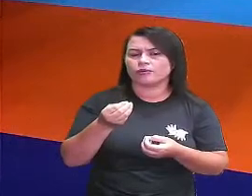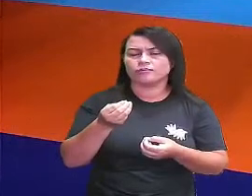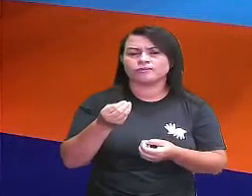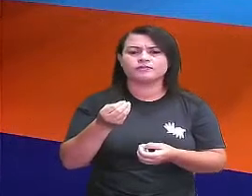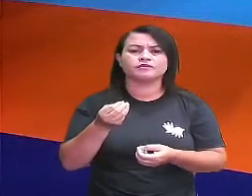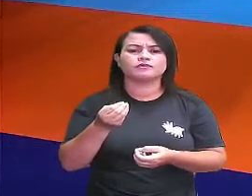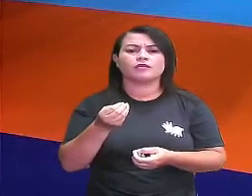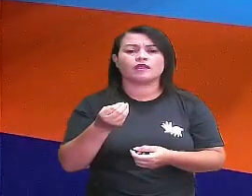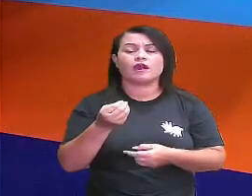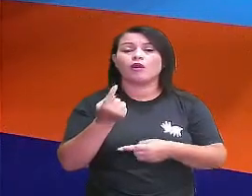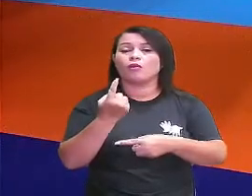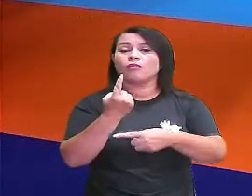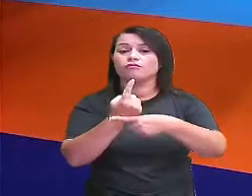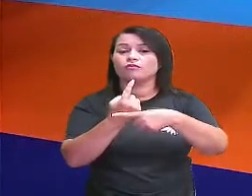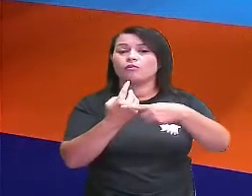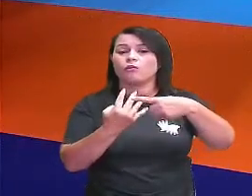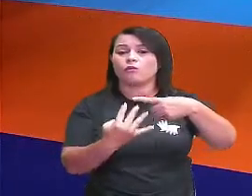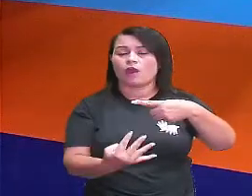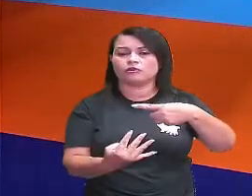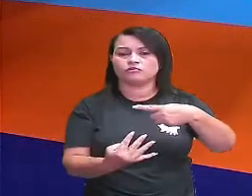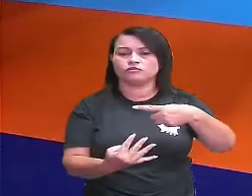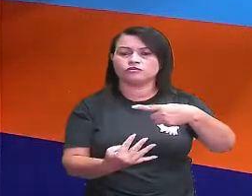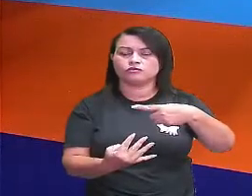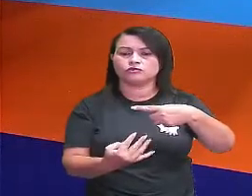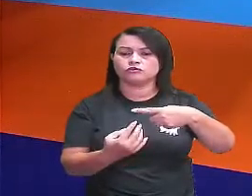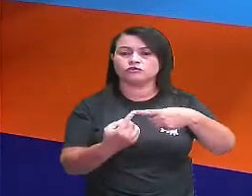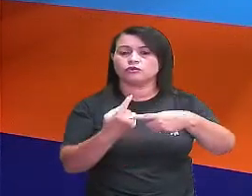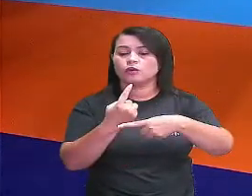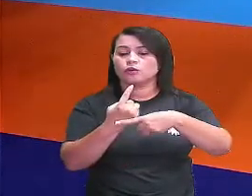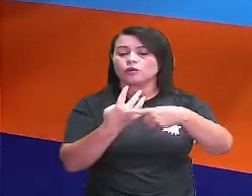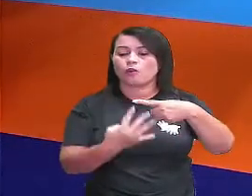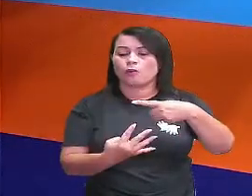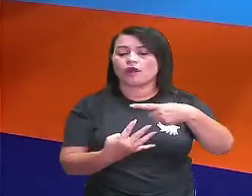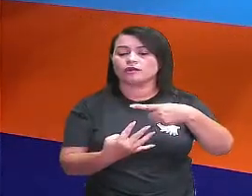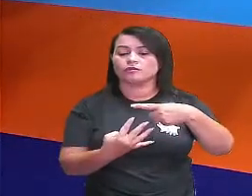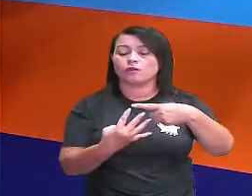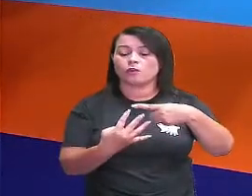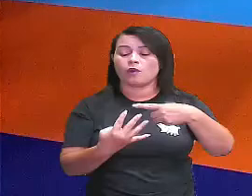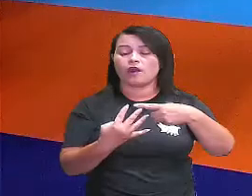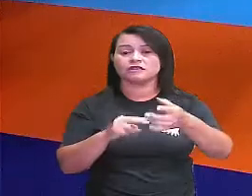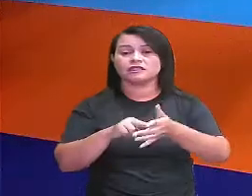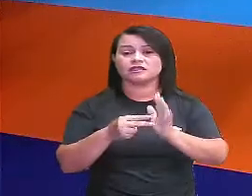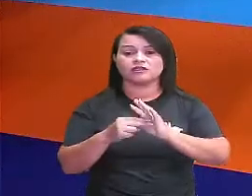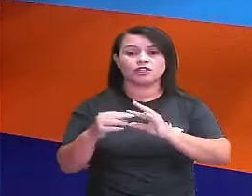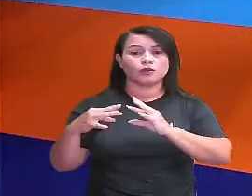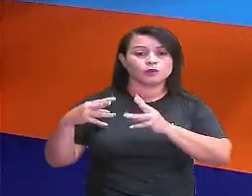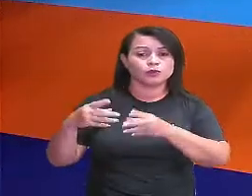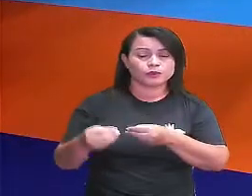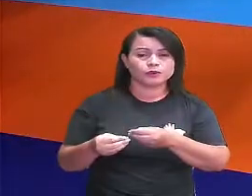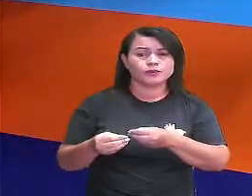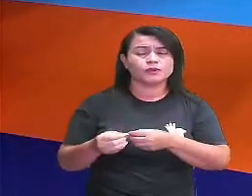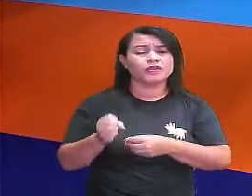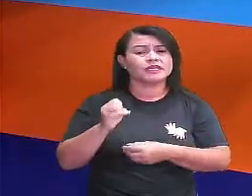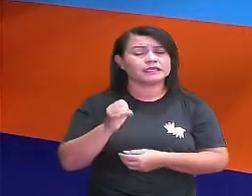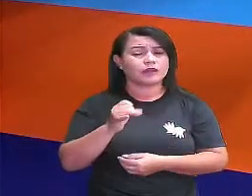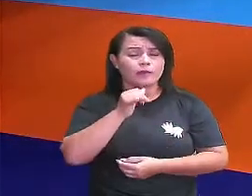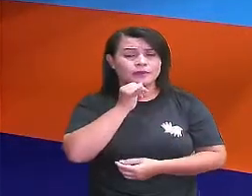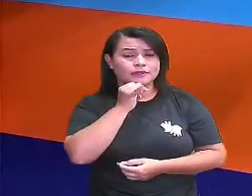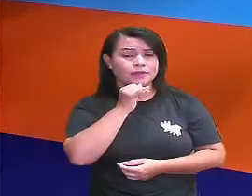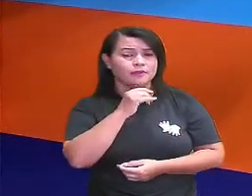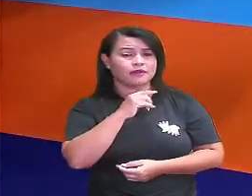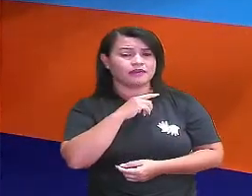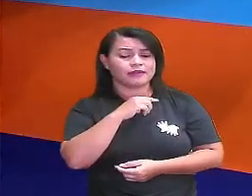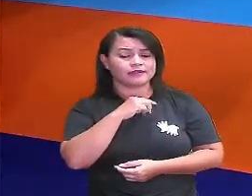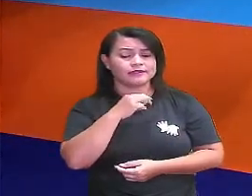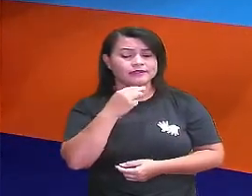de 1/4, tá? Quarto, representando o 4. Se fosse o número 3,